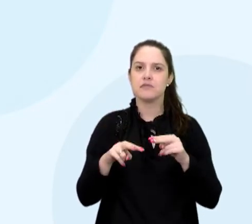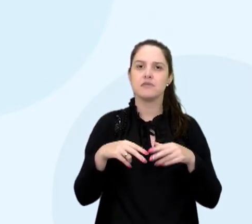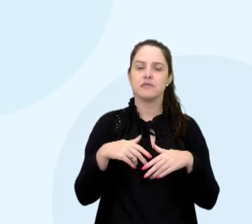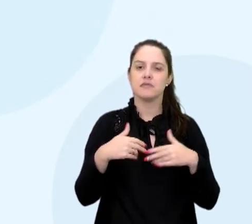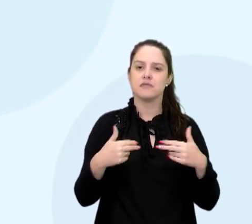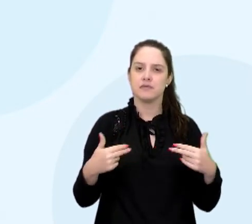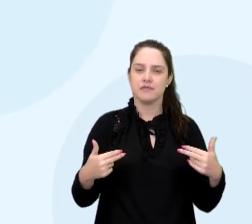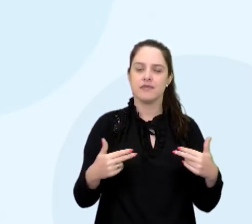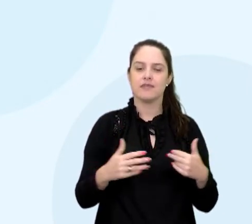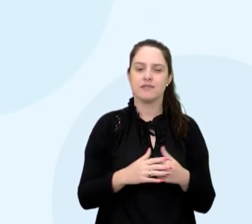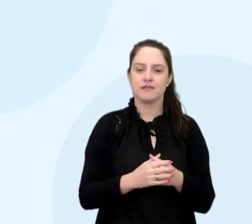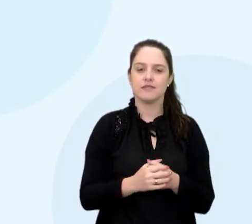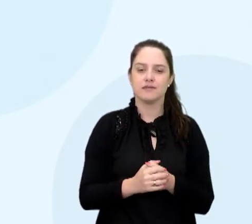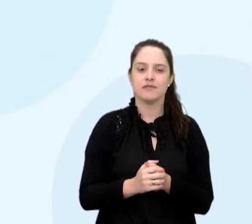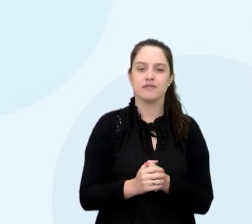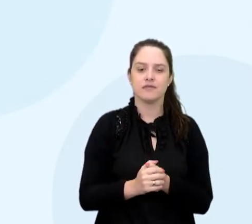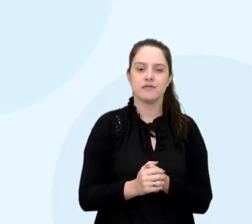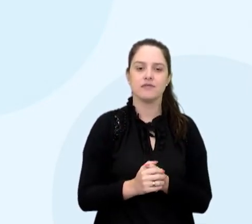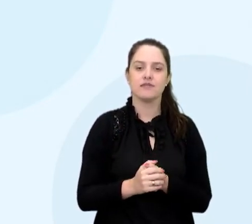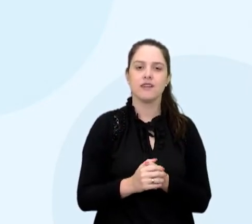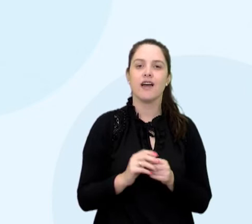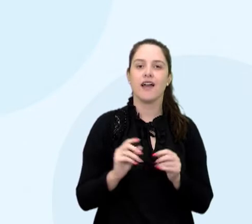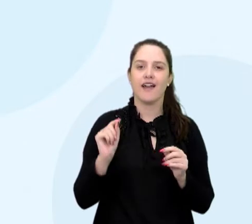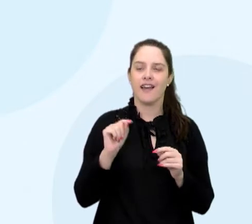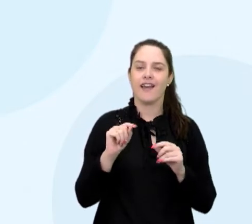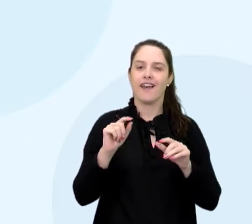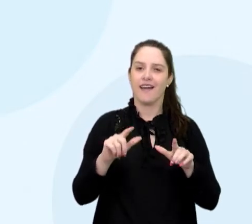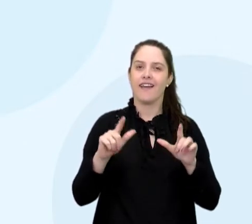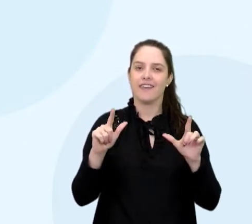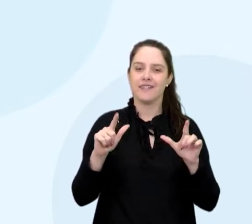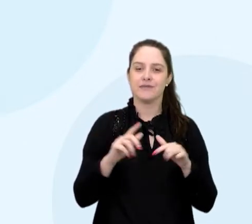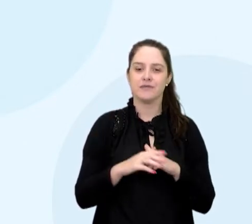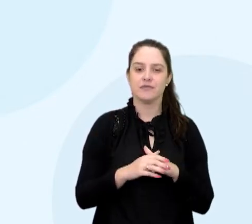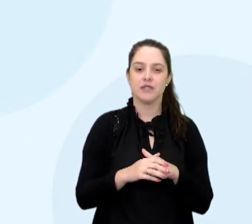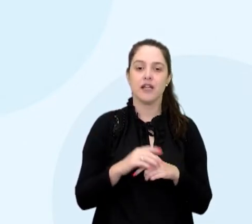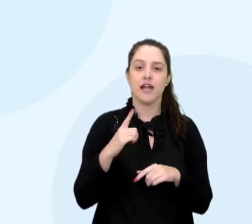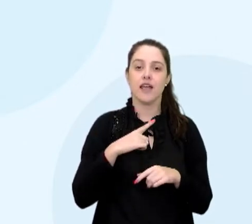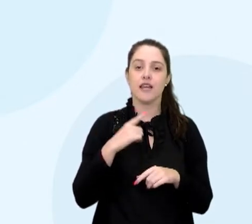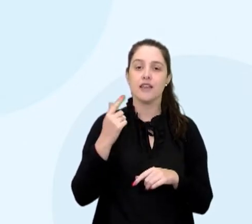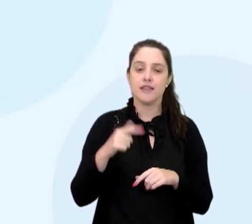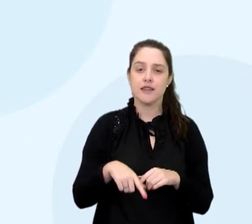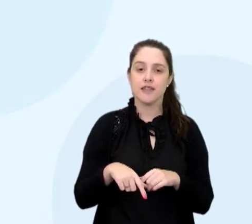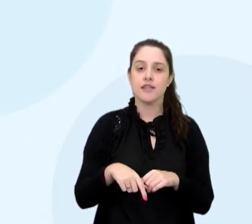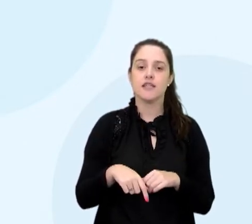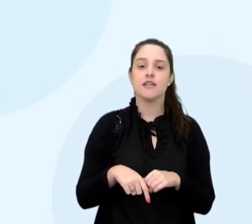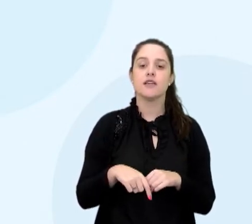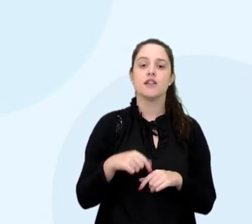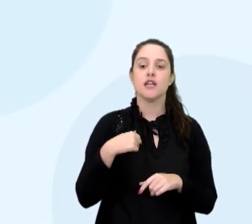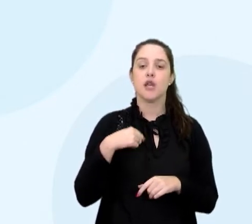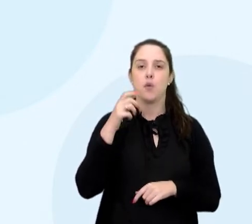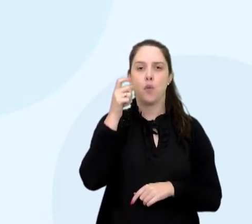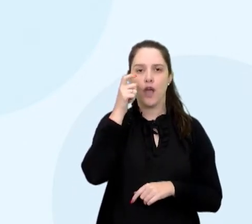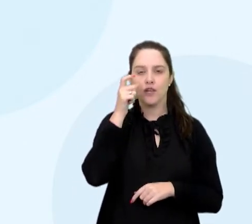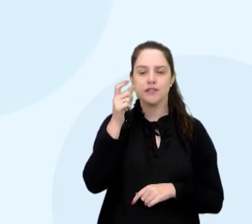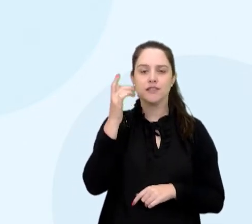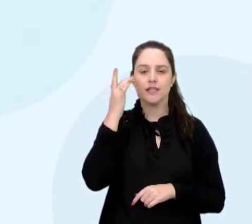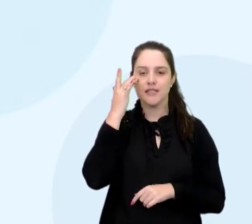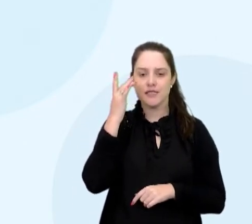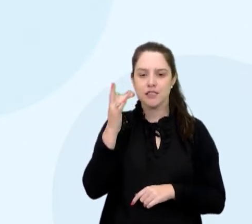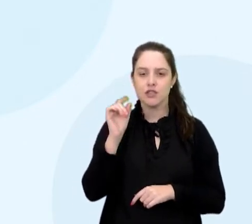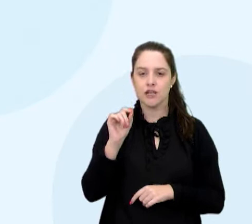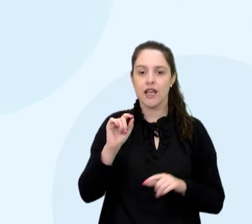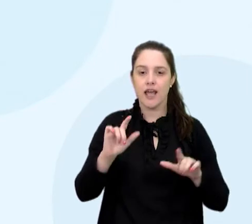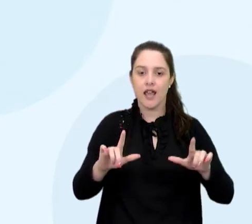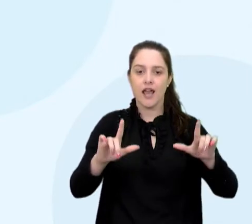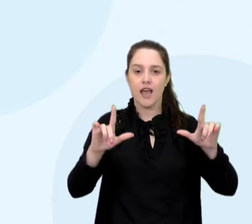pedir aplausos. A Karen tá aplaudindo aqui, o pessoal tá... Ó, vamos lá, gente. E aí tem esse aqui também, que eu achei interessante. Essa a